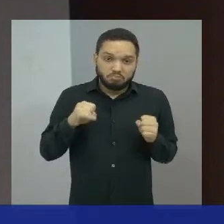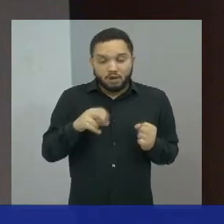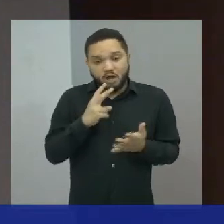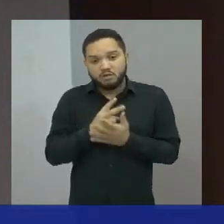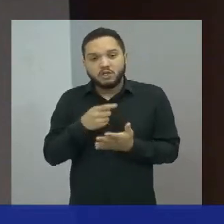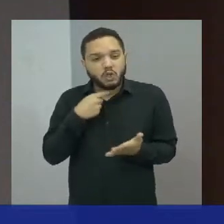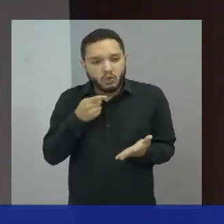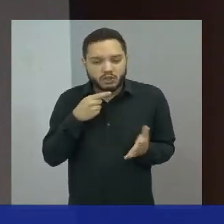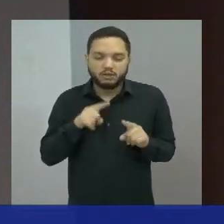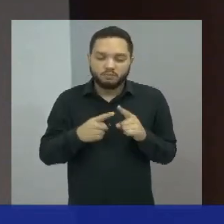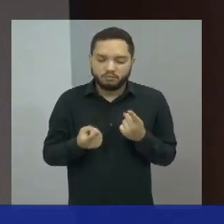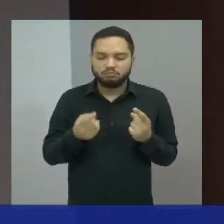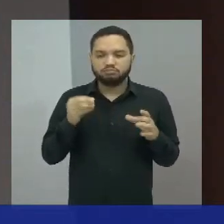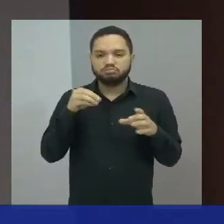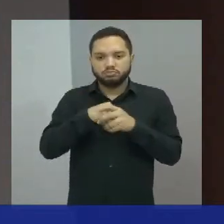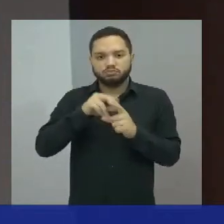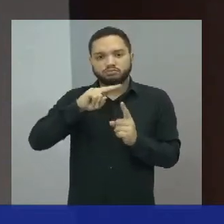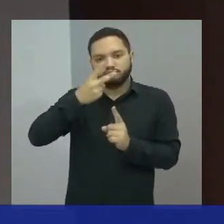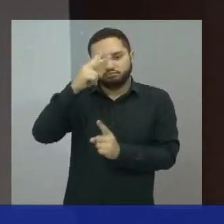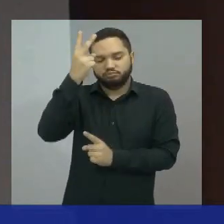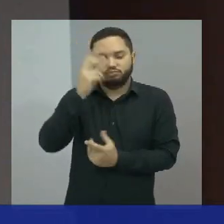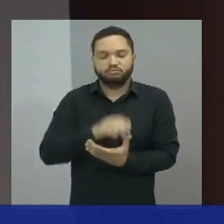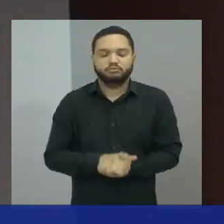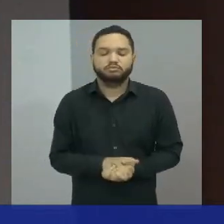é, quando possível também uma gradação.